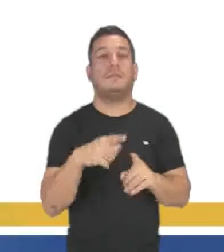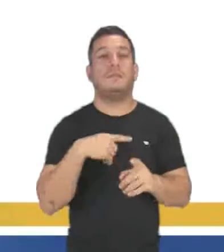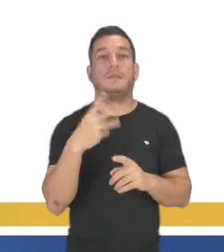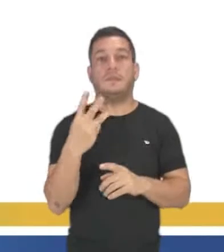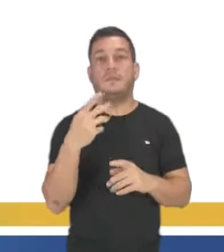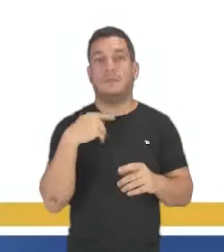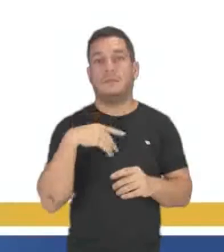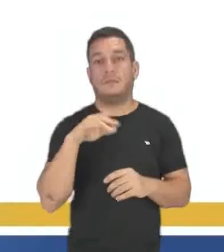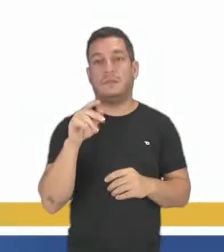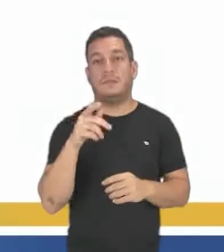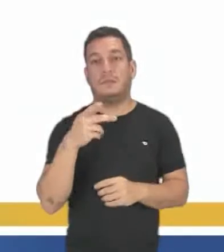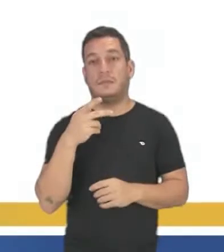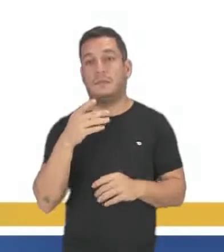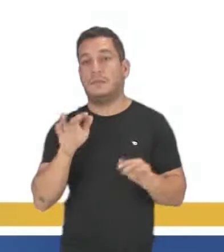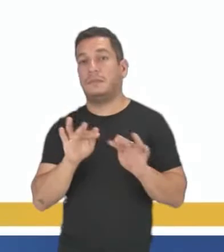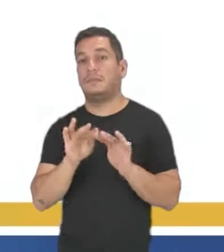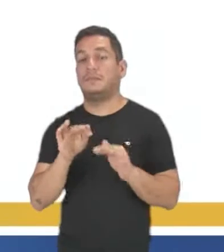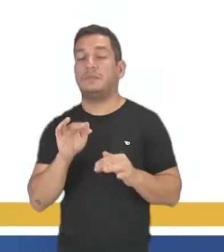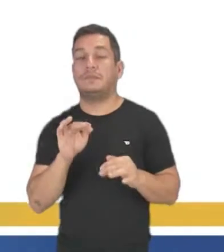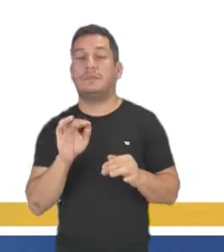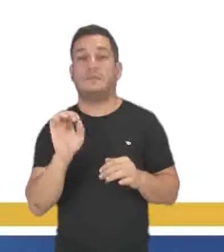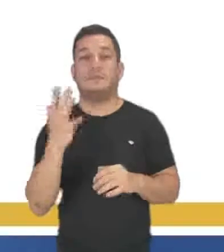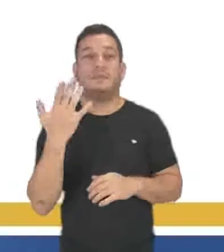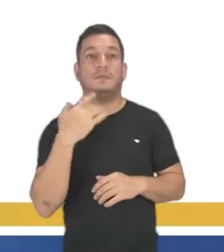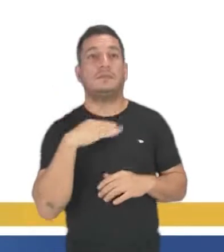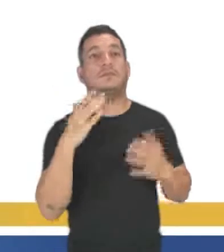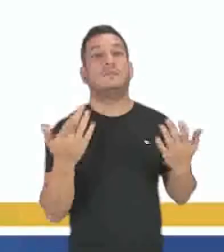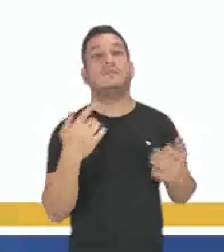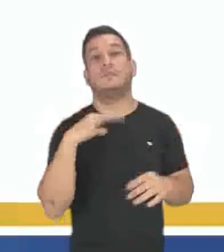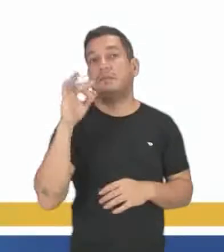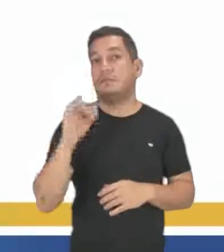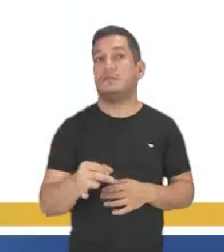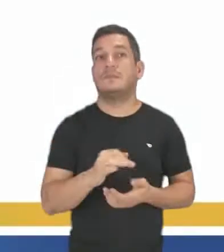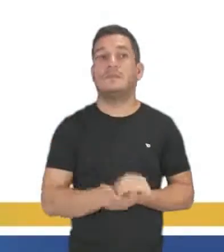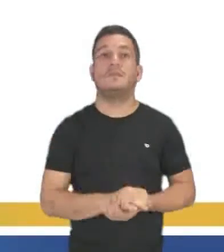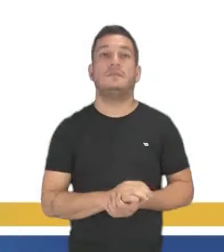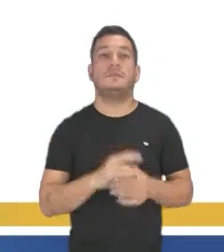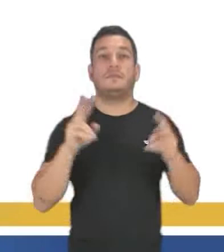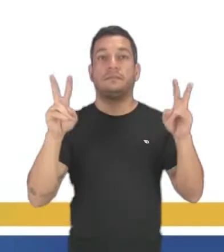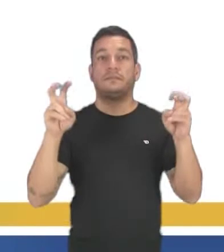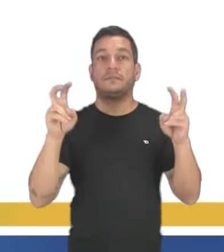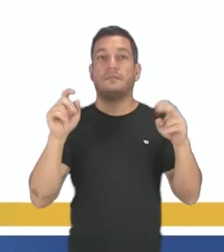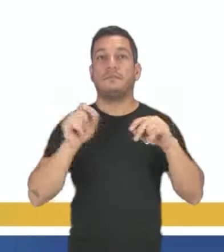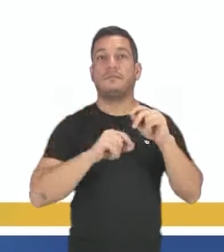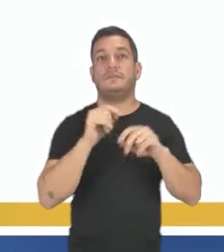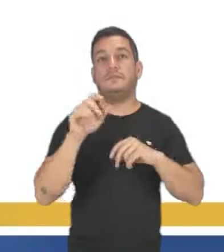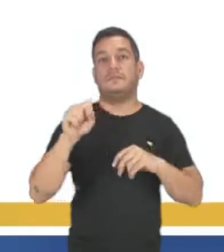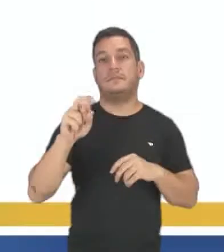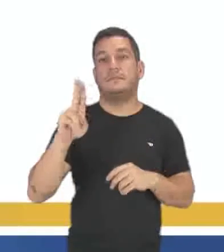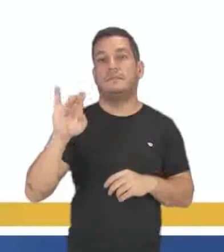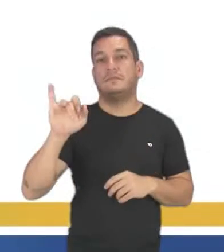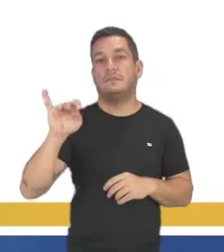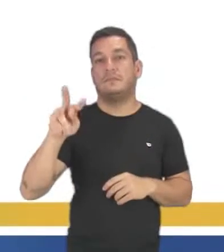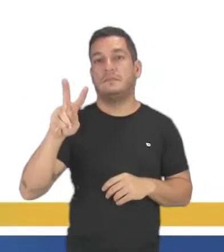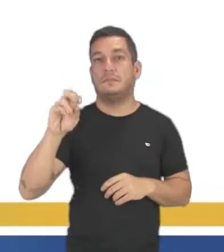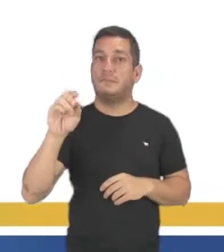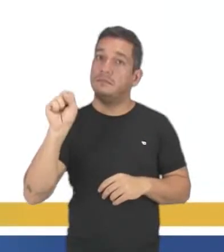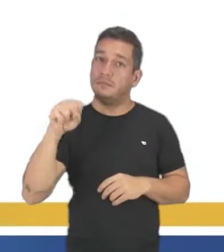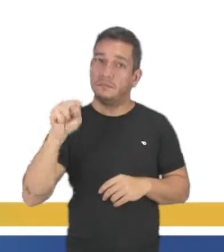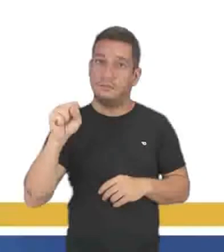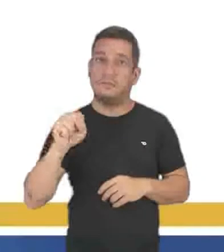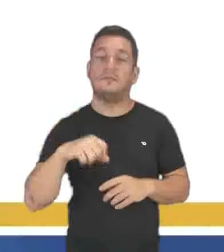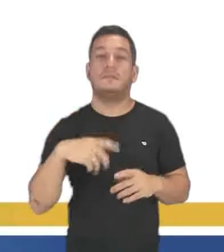3 afirmações. Aí se pergunta, quais delas são corretas? O título desse texto é subjetivo?